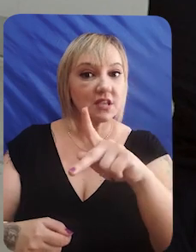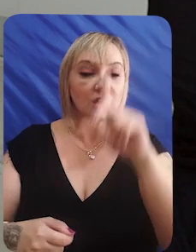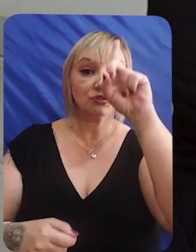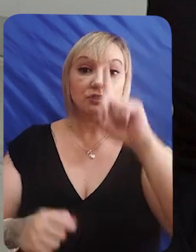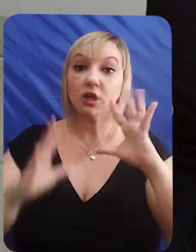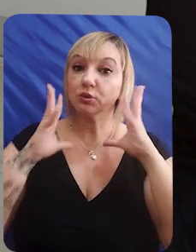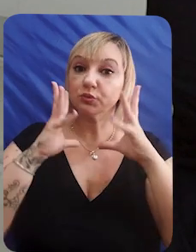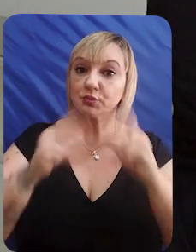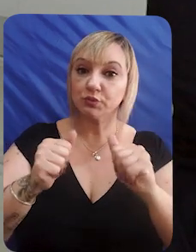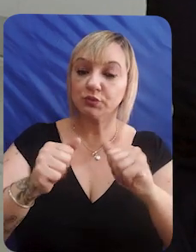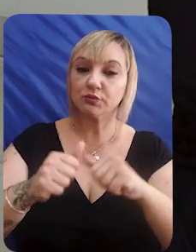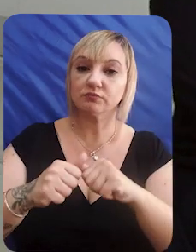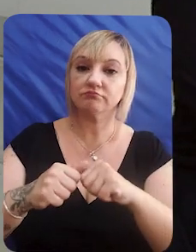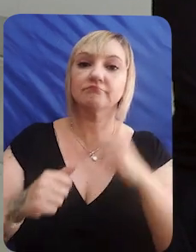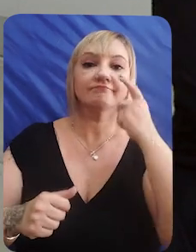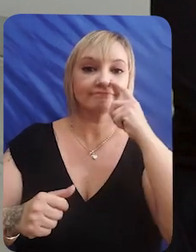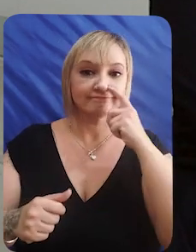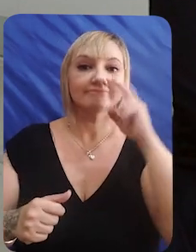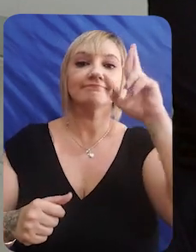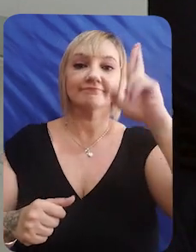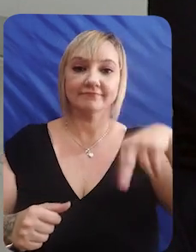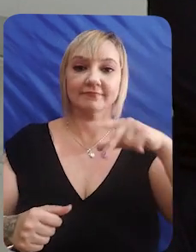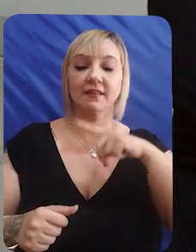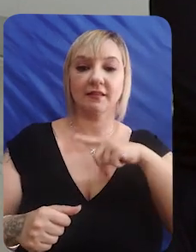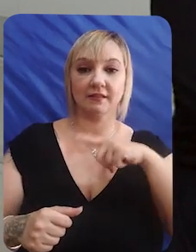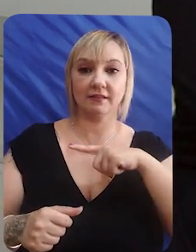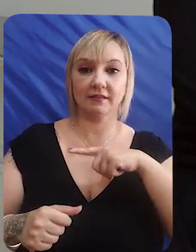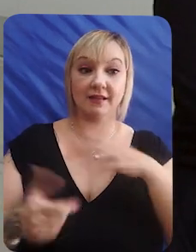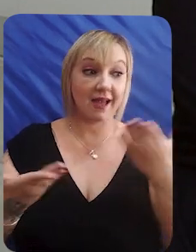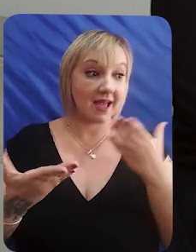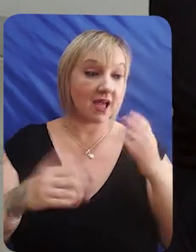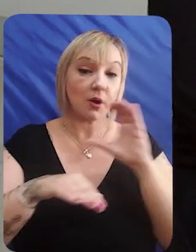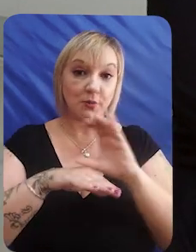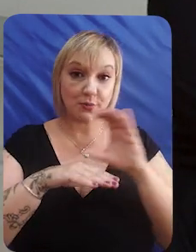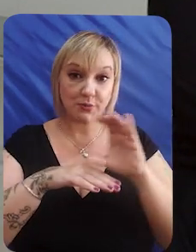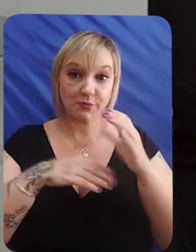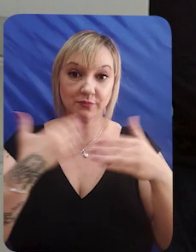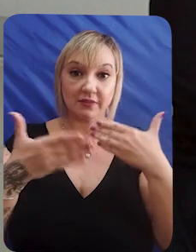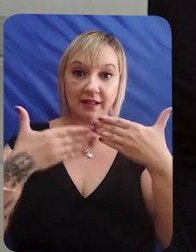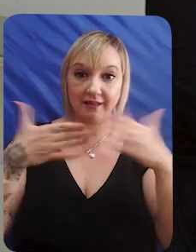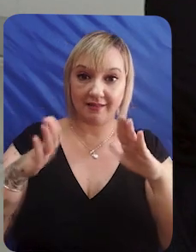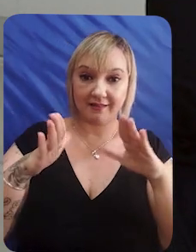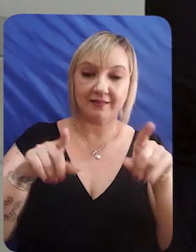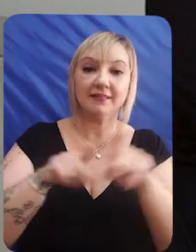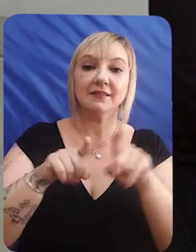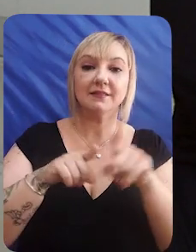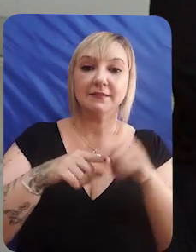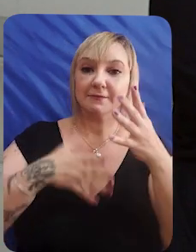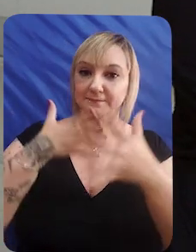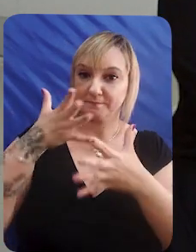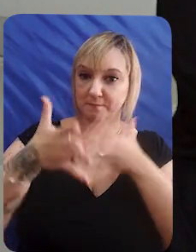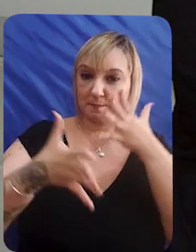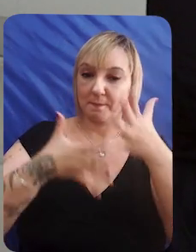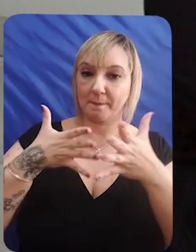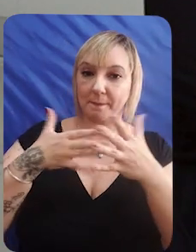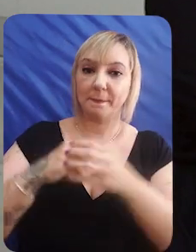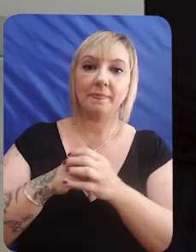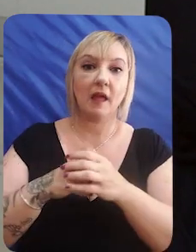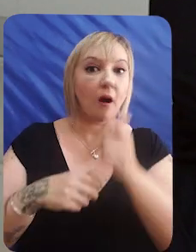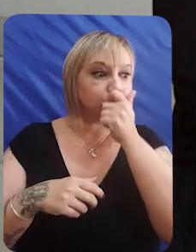direito de todos. A Karina tem toda a razão. E agora a gente está com curso também aberto. Isso, esse curso é maravilhoso. Está